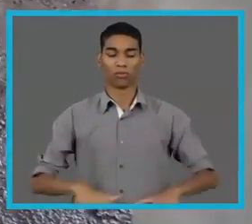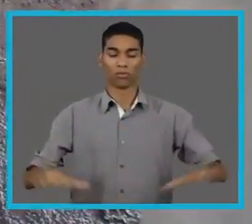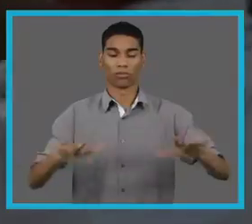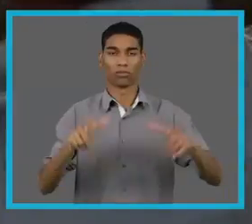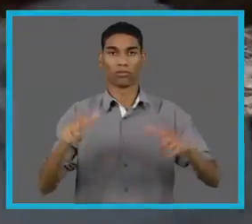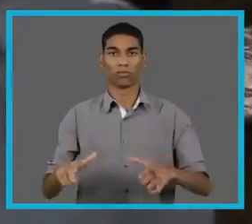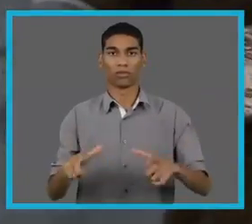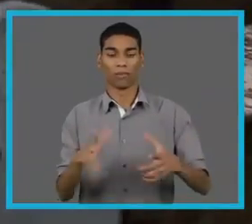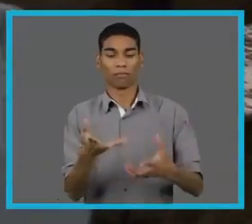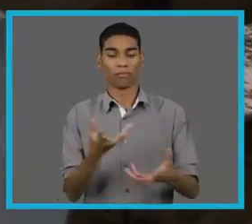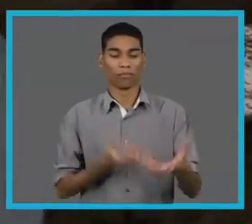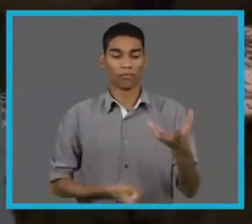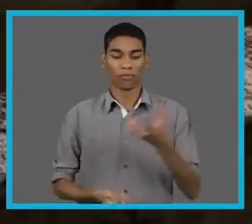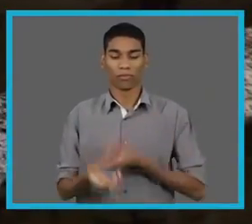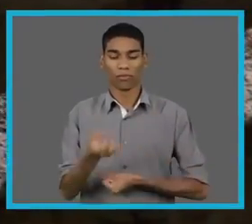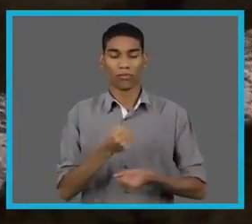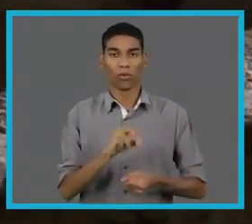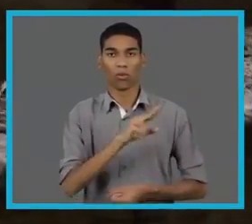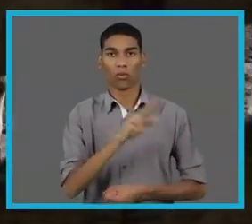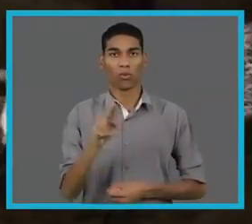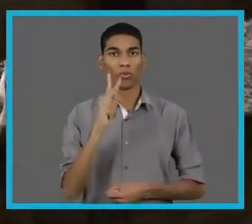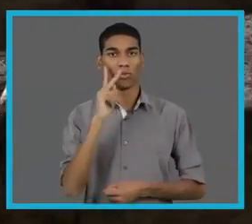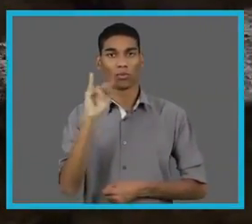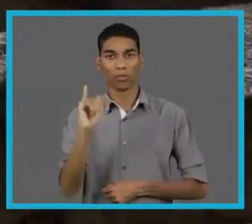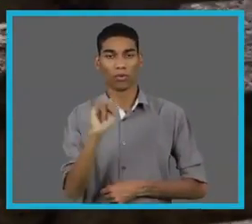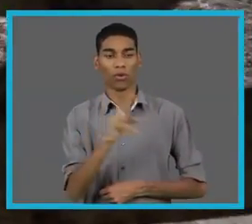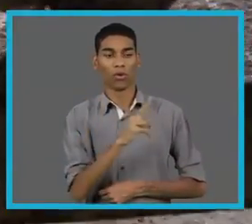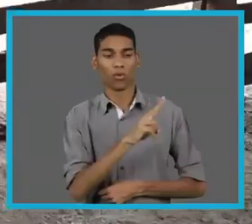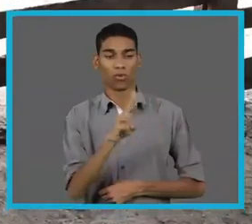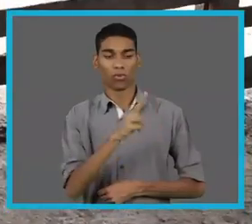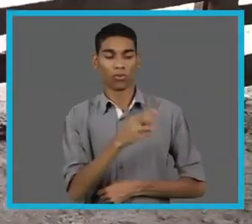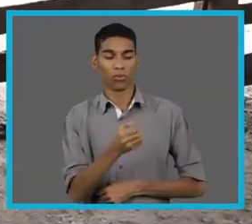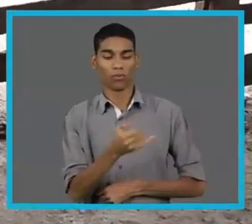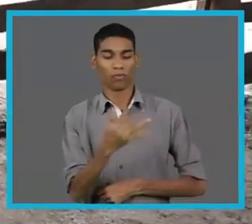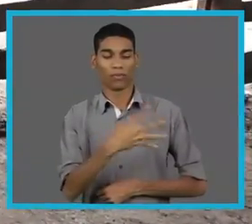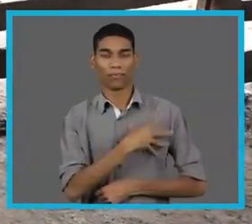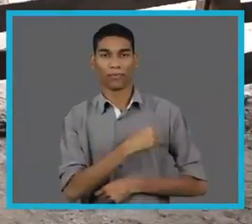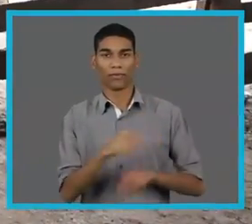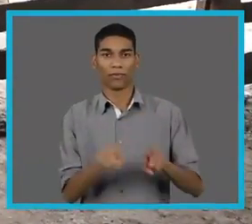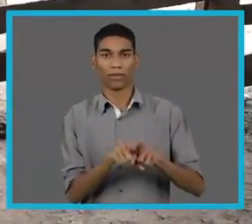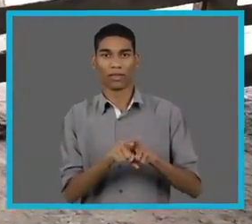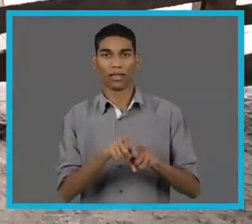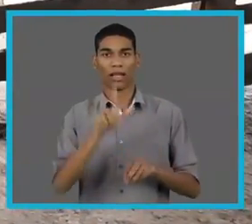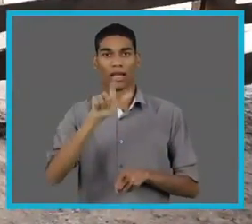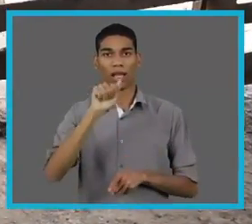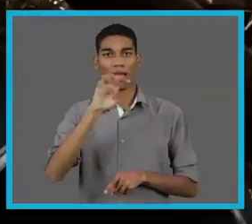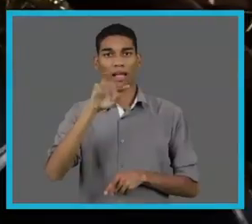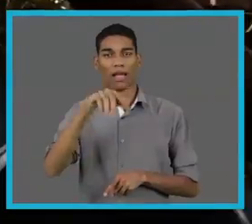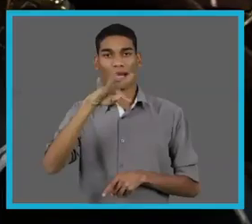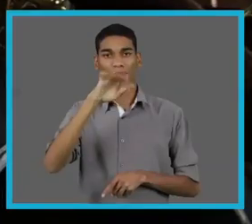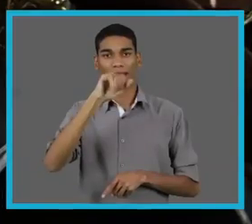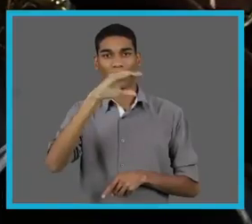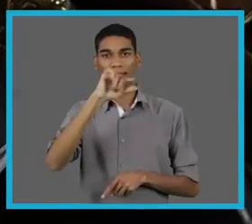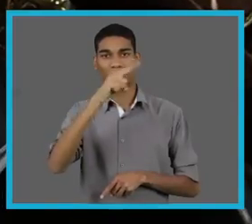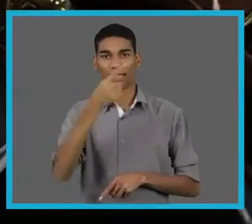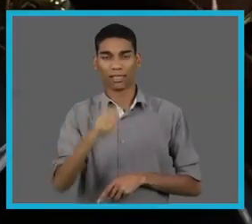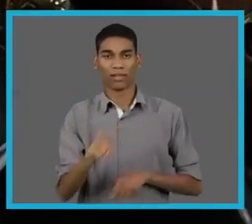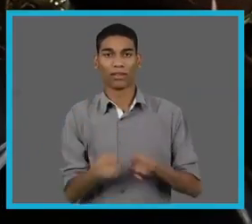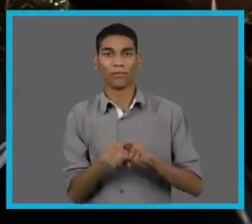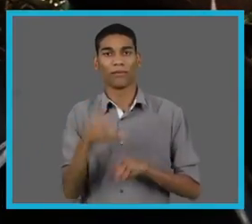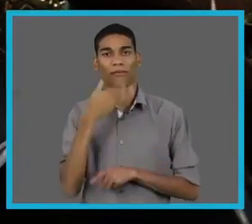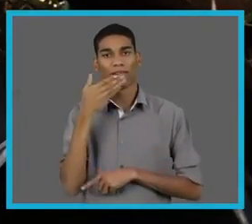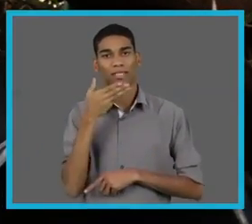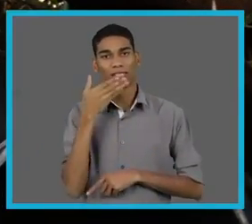propriedade. Colete informações como o nome do pai, número de crias, estágio de lactação, data do último